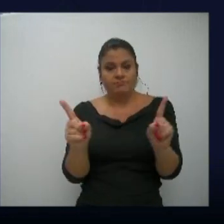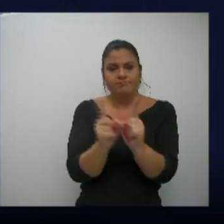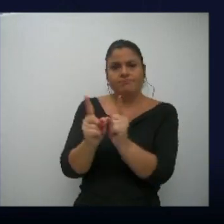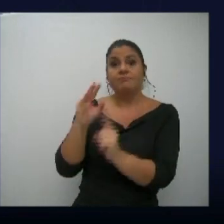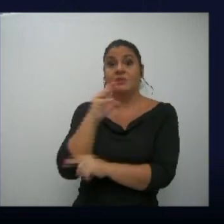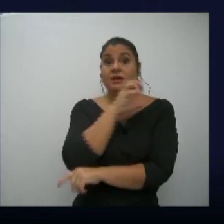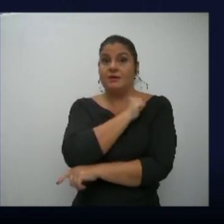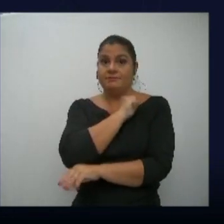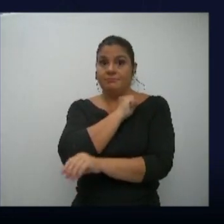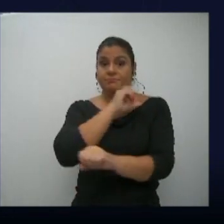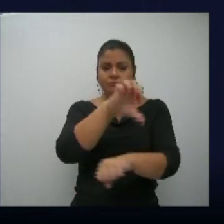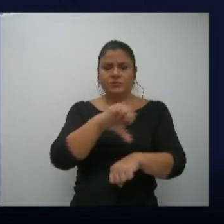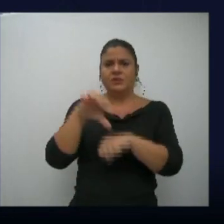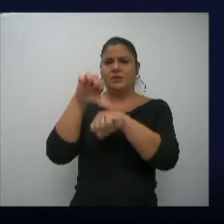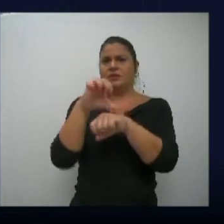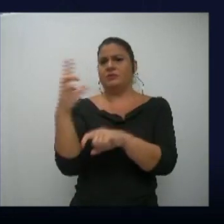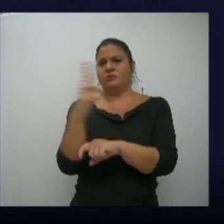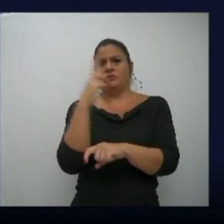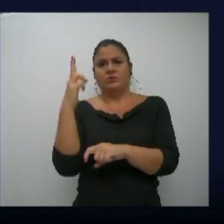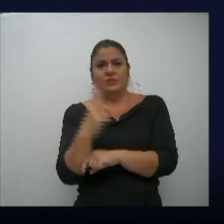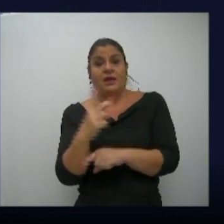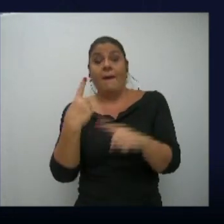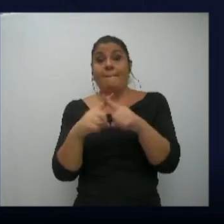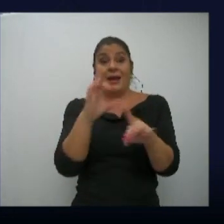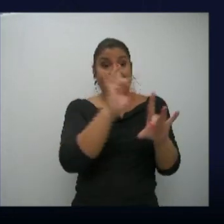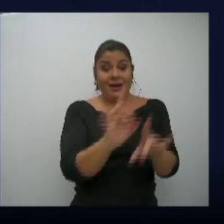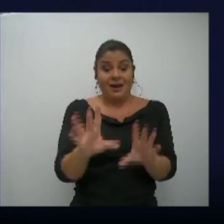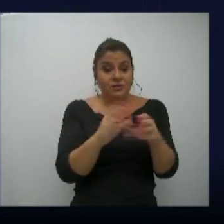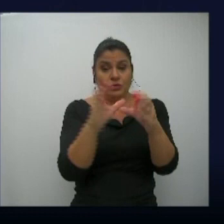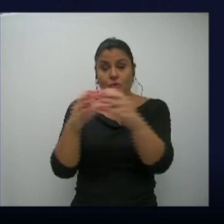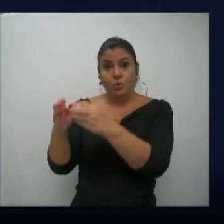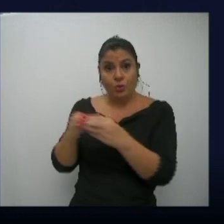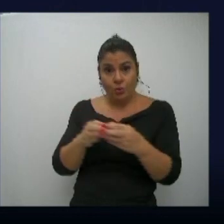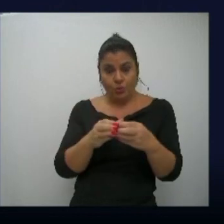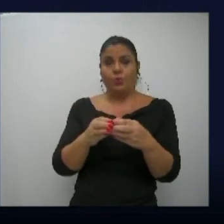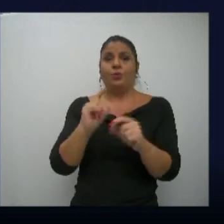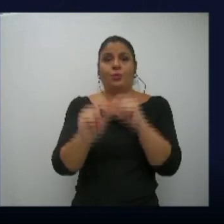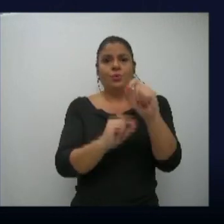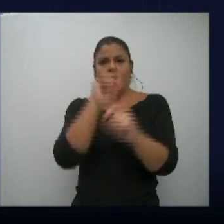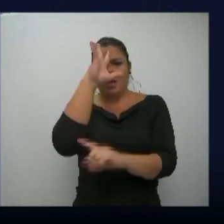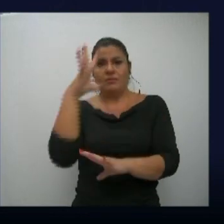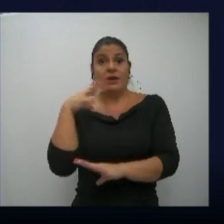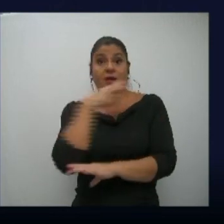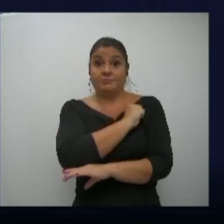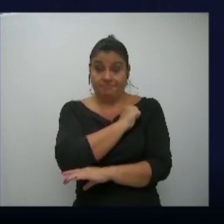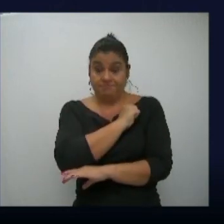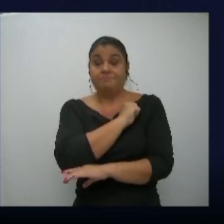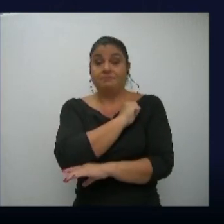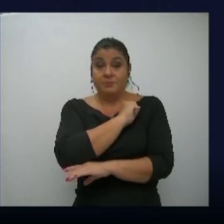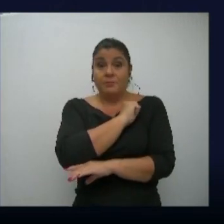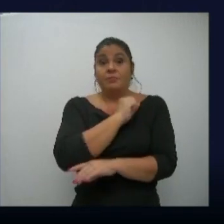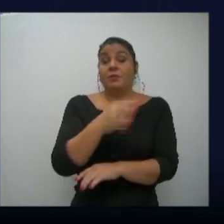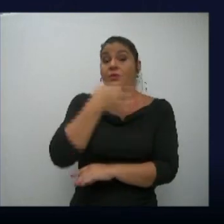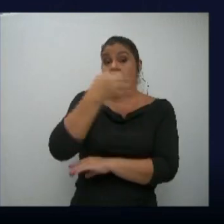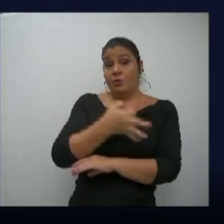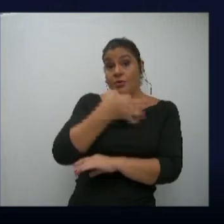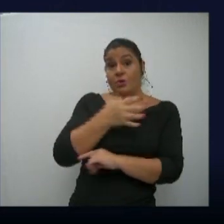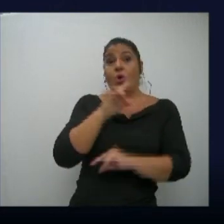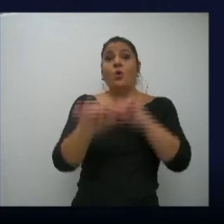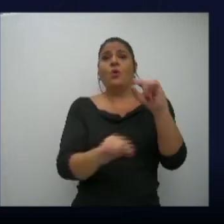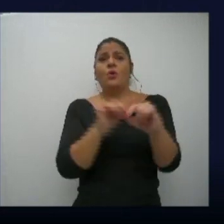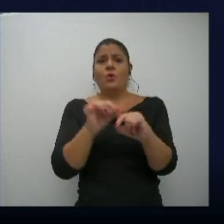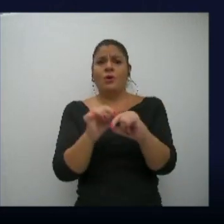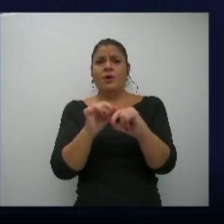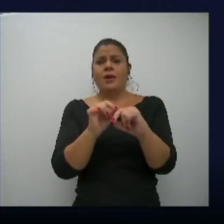rápido não Centralizado não com Fabrício decidiu mesmo cara pequeno grupo a gente largest decidindo rápido olhando rápido e na minha opinião